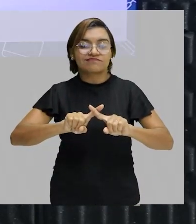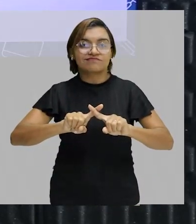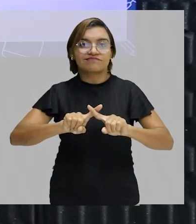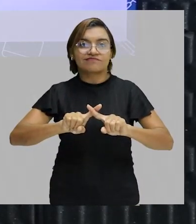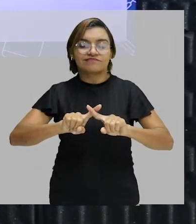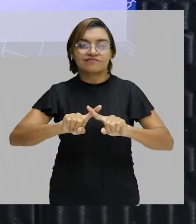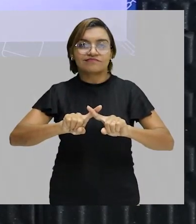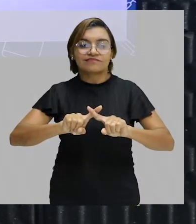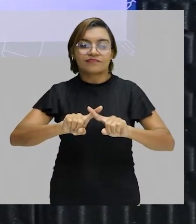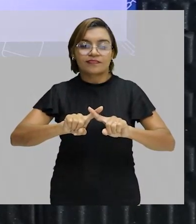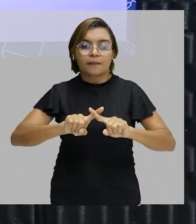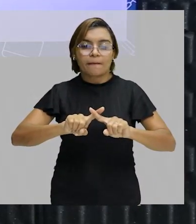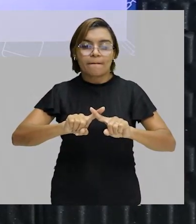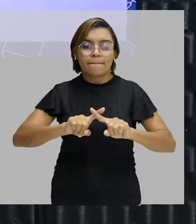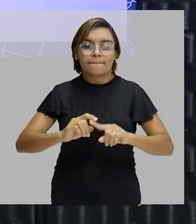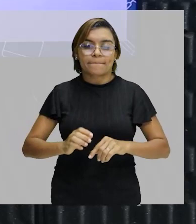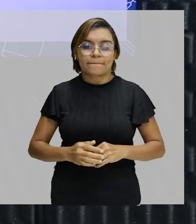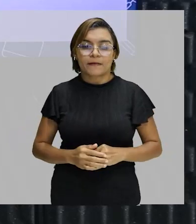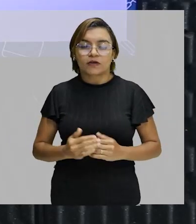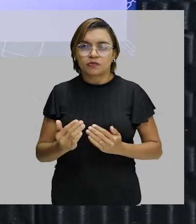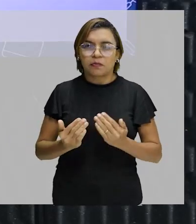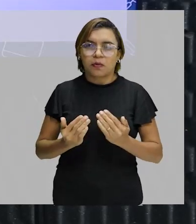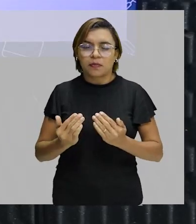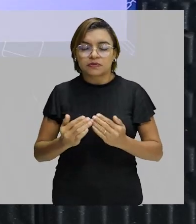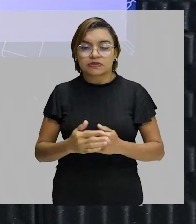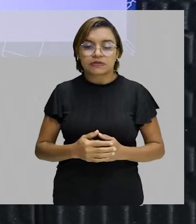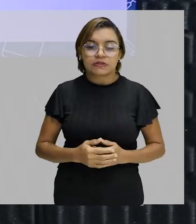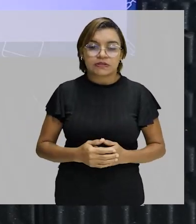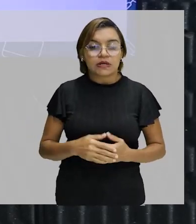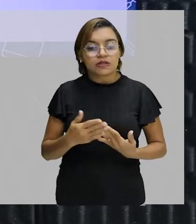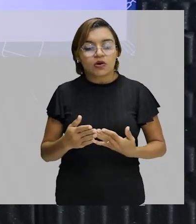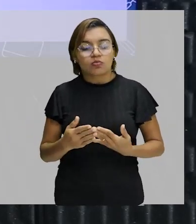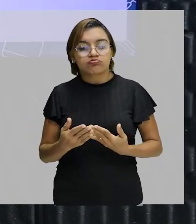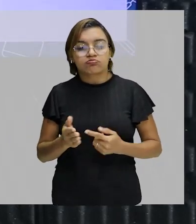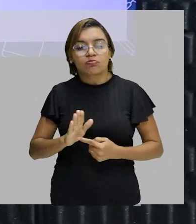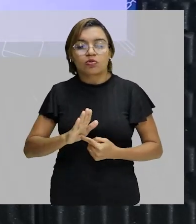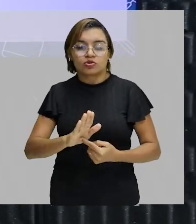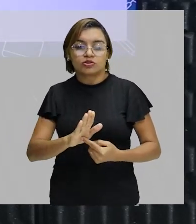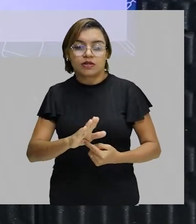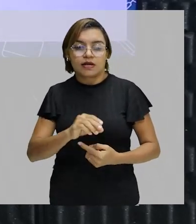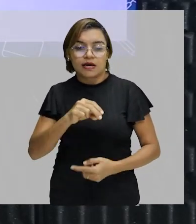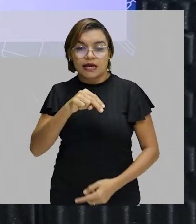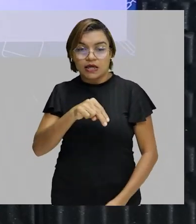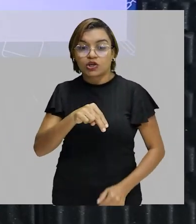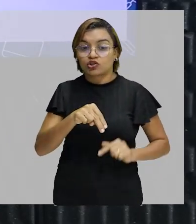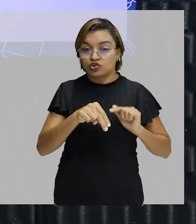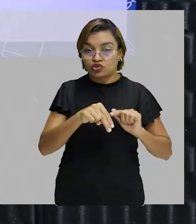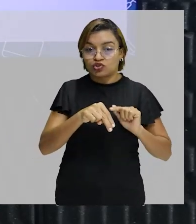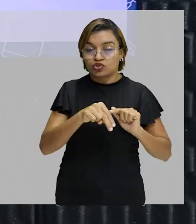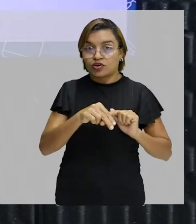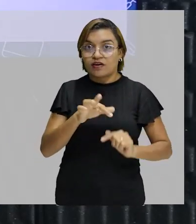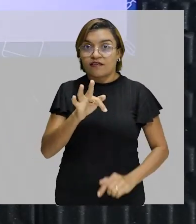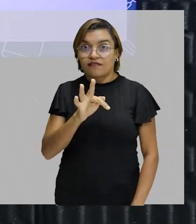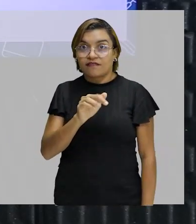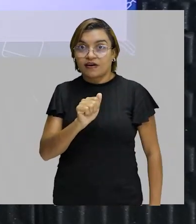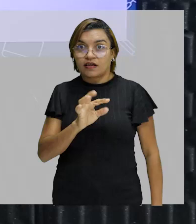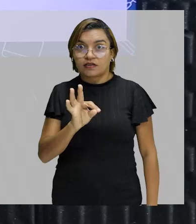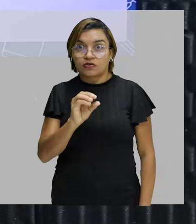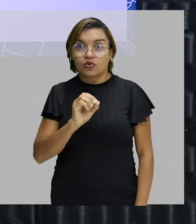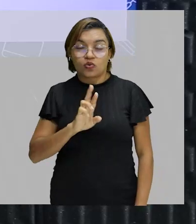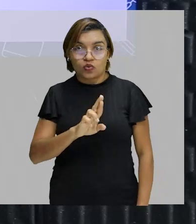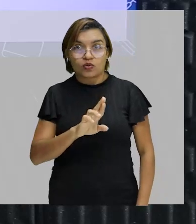de proporcionalidade, tudo bem? Como nós queremos determinar esse N, esse fator, nós